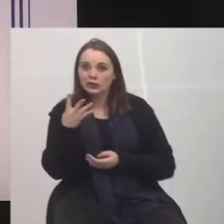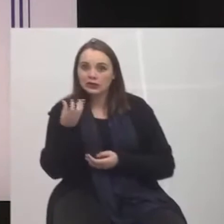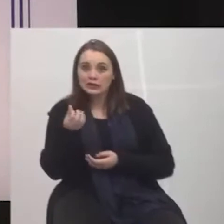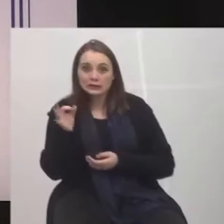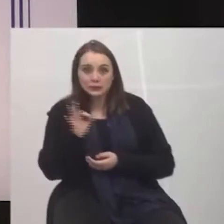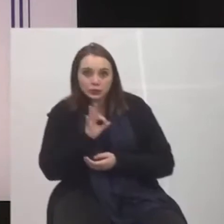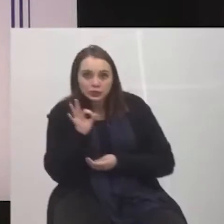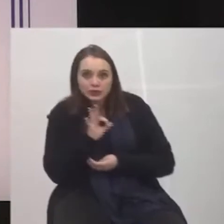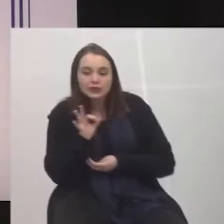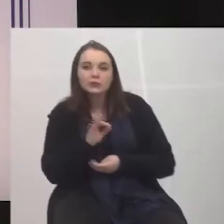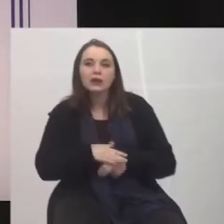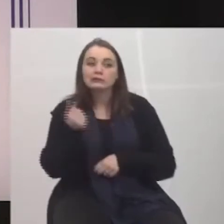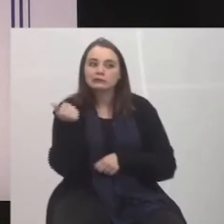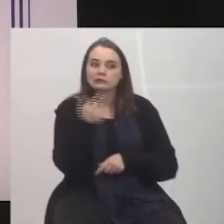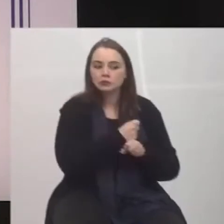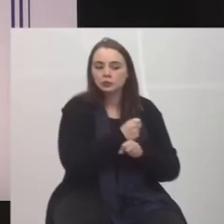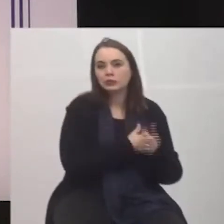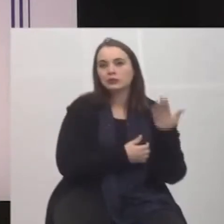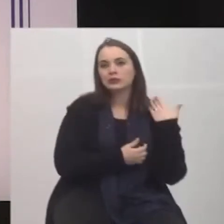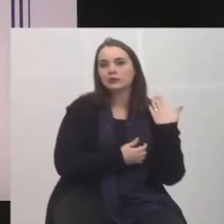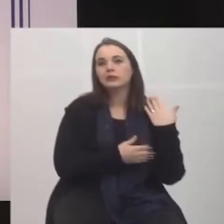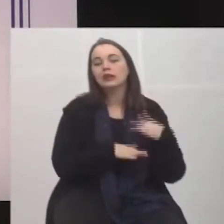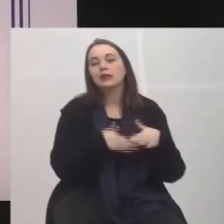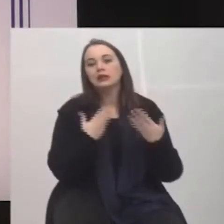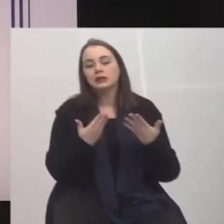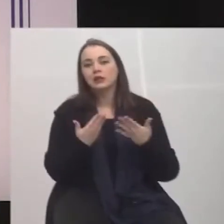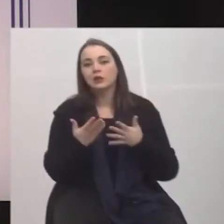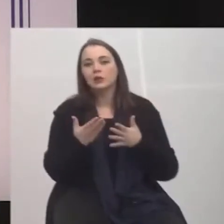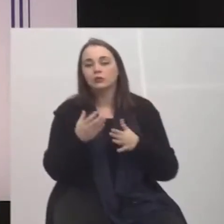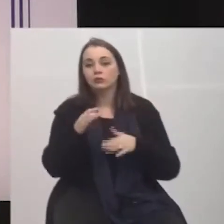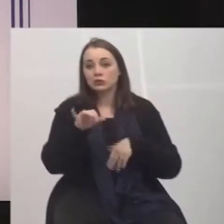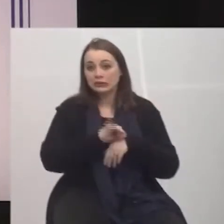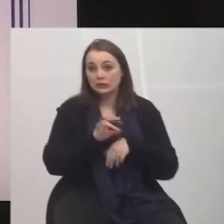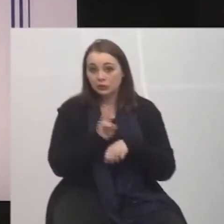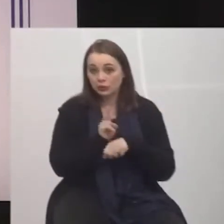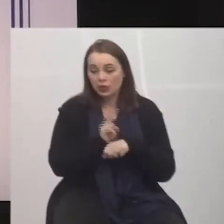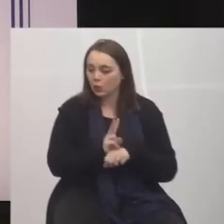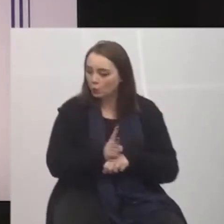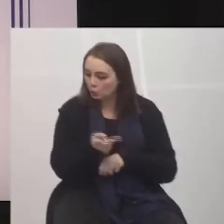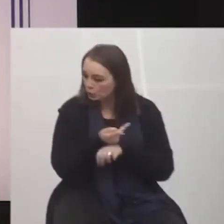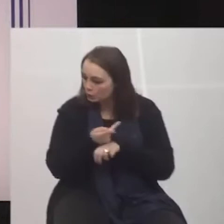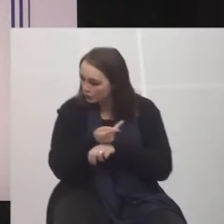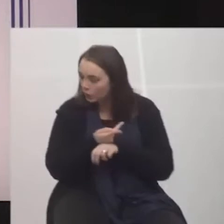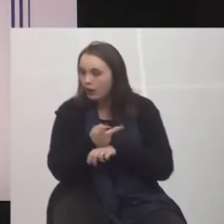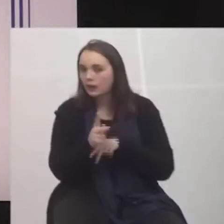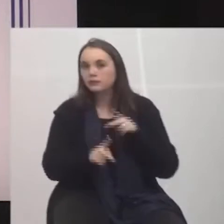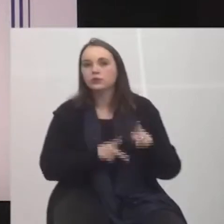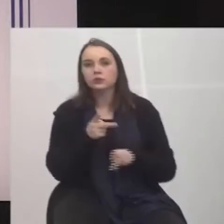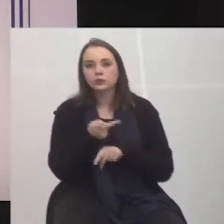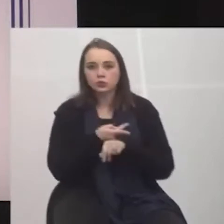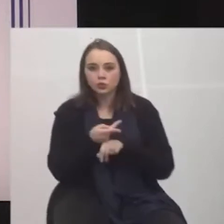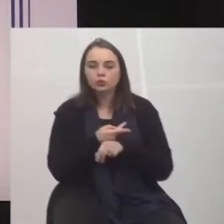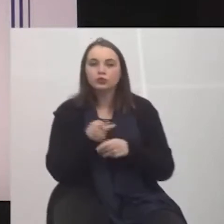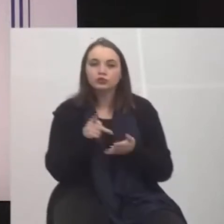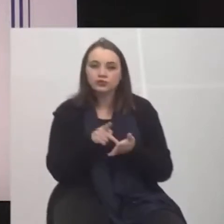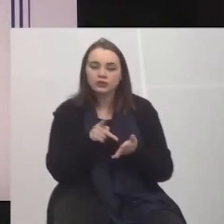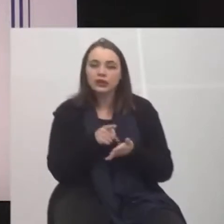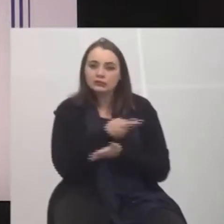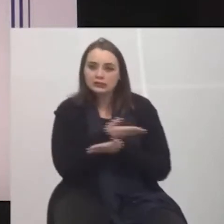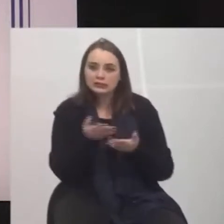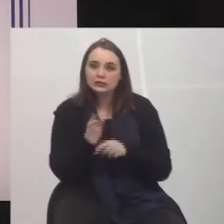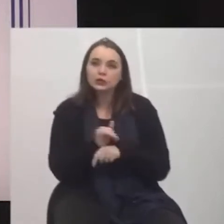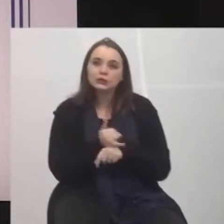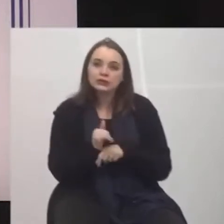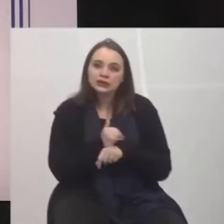maior do que o ano passado inteiro. Então, o centro de triagem ele continua muito procurado e é uma estratégia